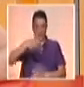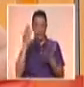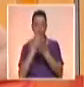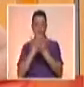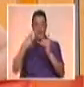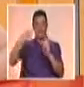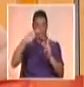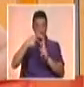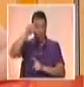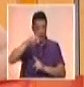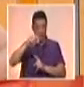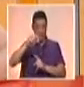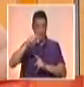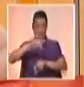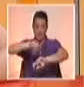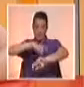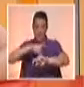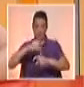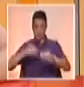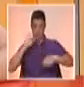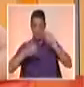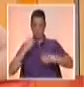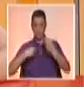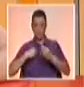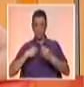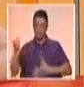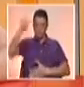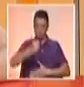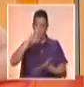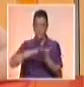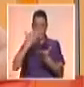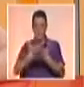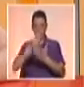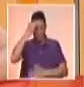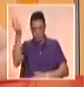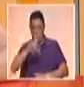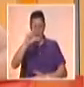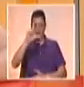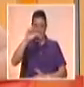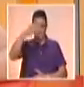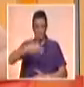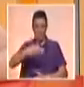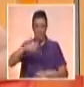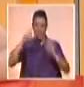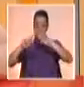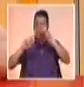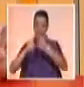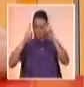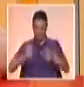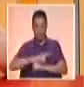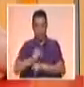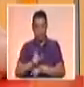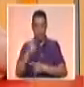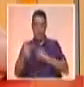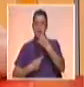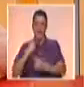referência. E devia haver a preocupação em colocar o intérprete e o professor de língua gestual no início do ano letivo. Porque